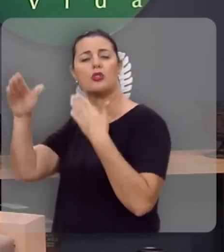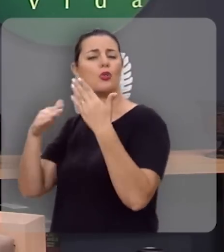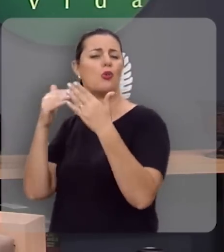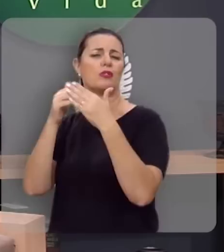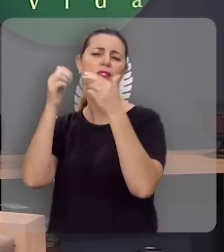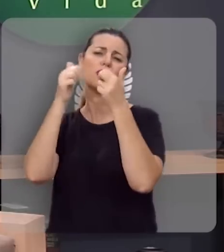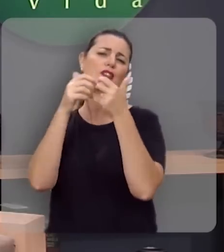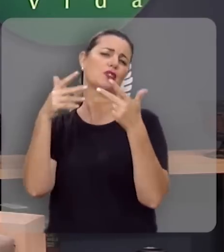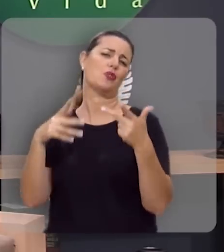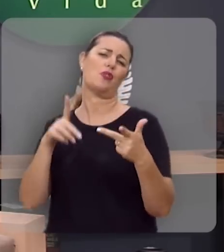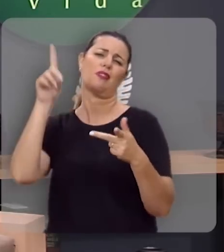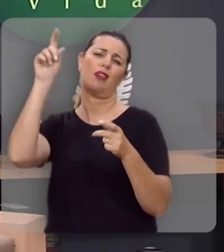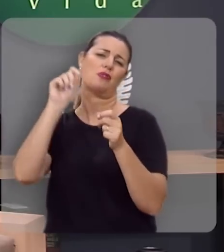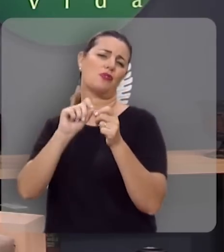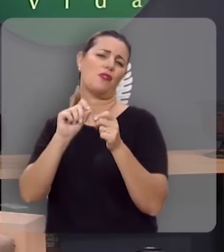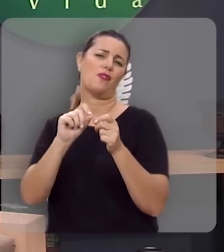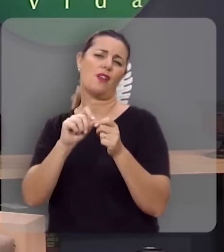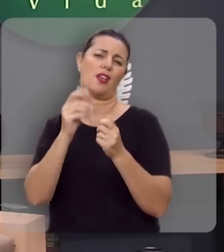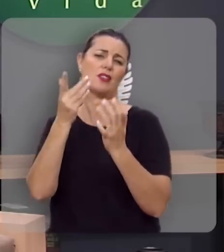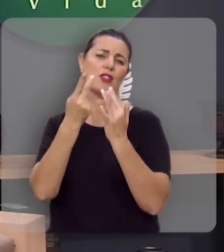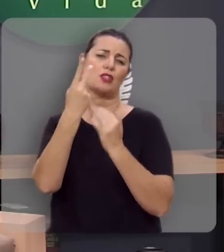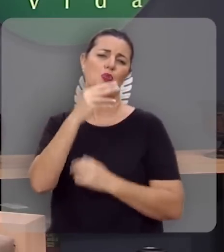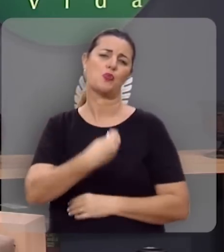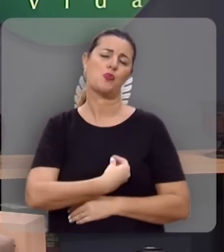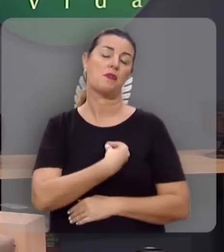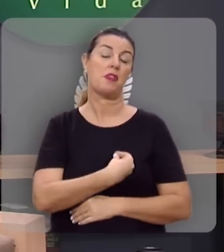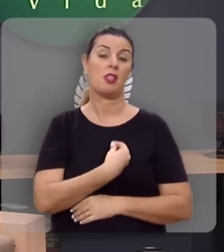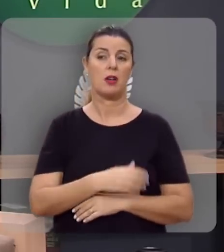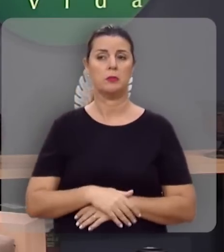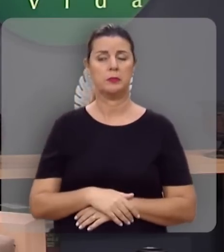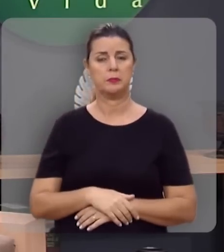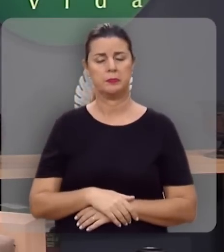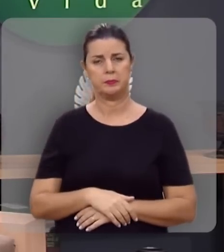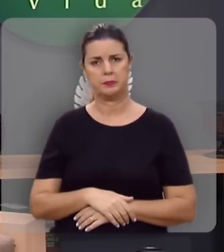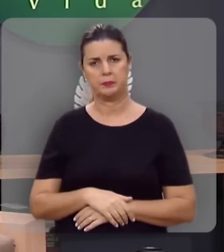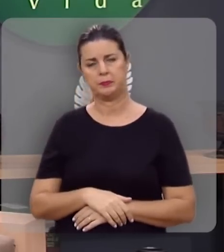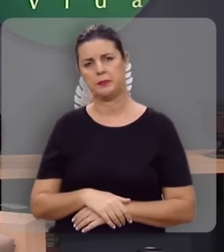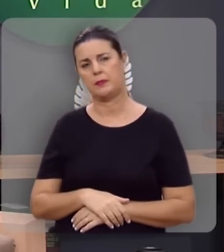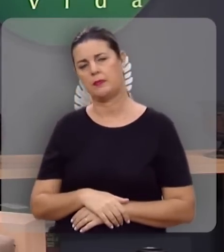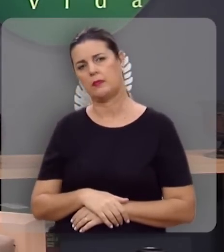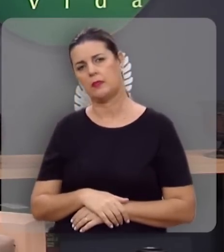por tudo quanto Ele tem feito na sua vida.